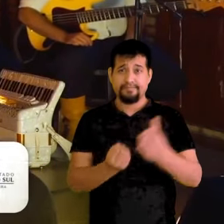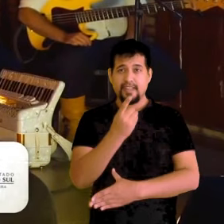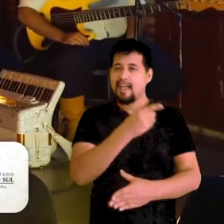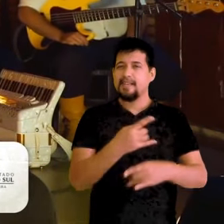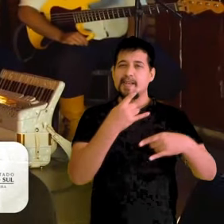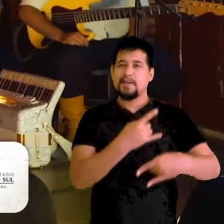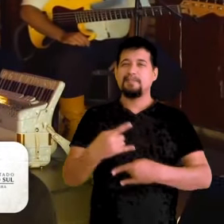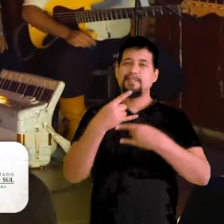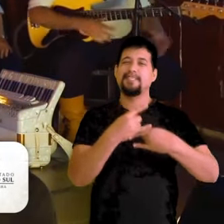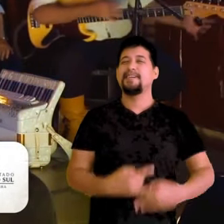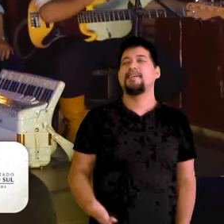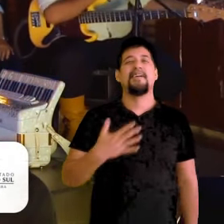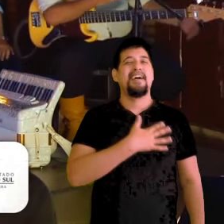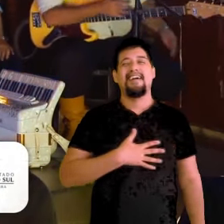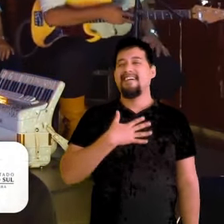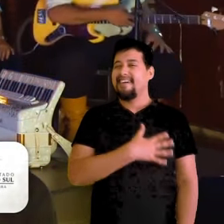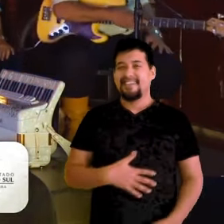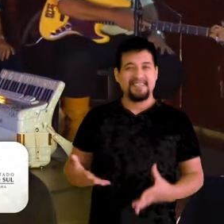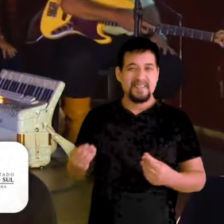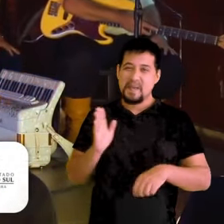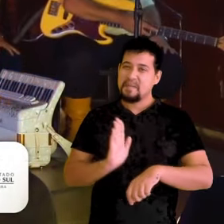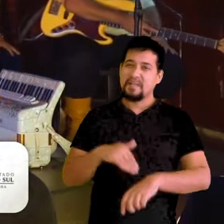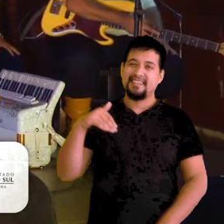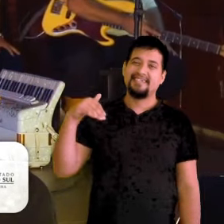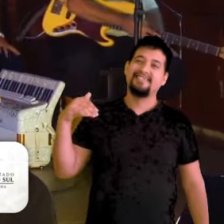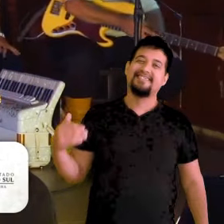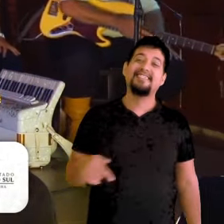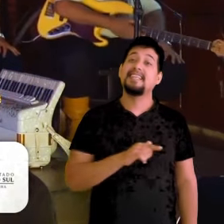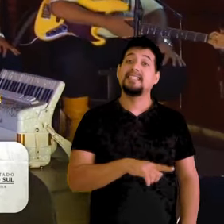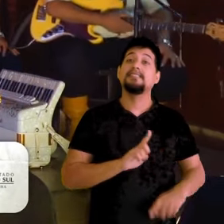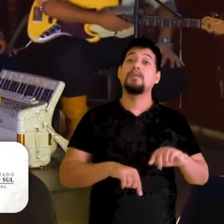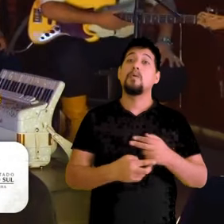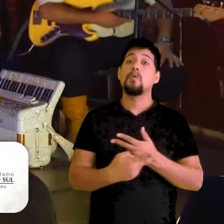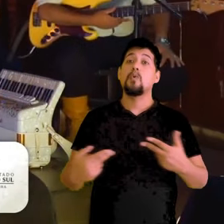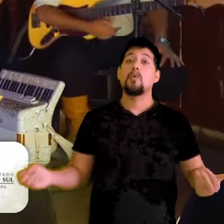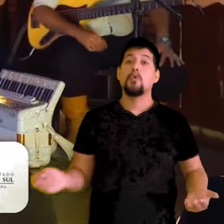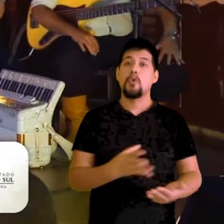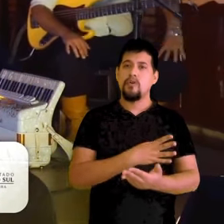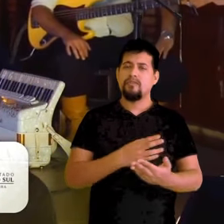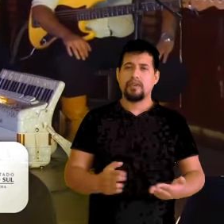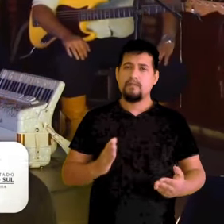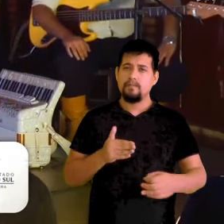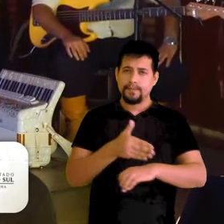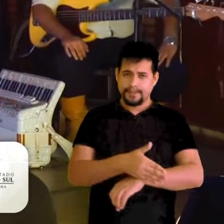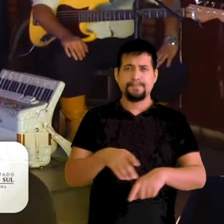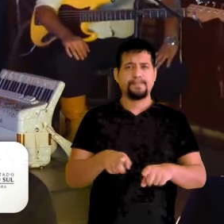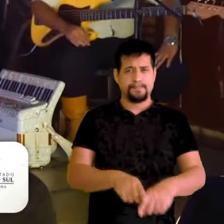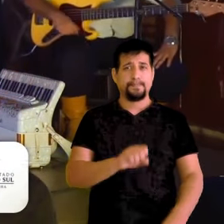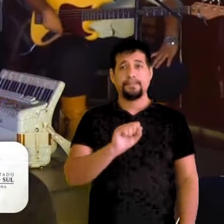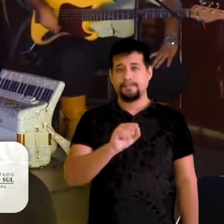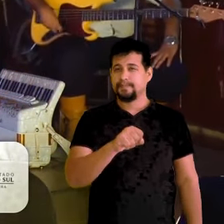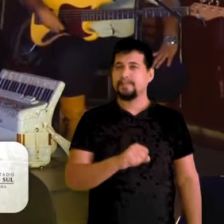né? Essa é a parte da live que eu mais gosto. Ei, coisa linda. Esse é um produto inovador que vai tomar conta